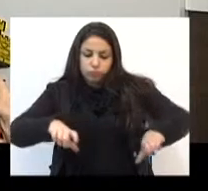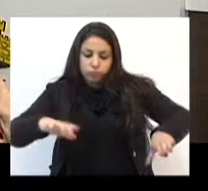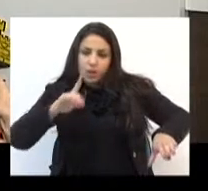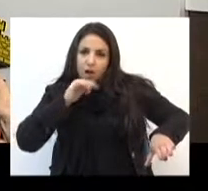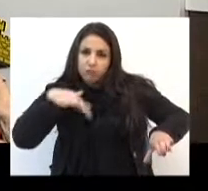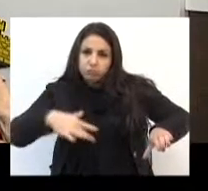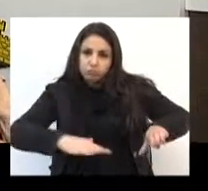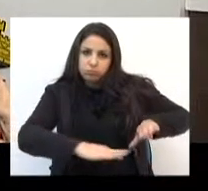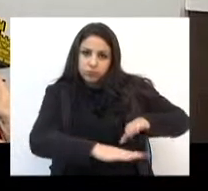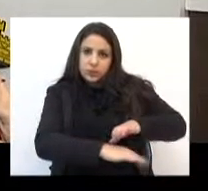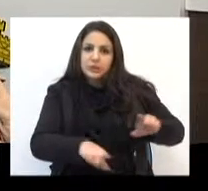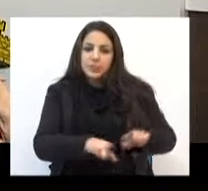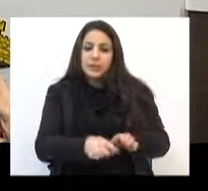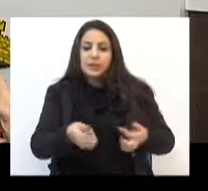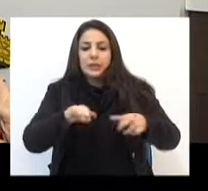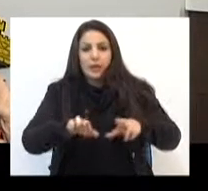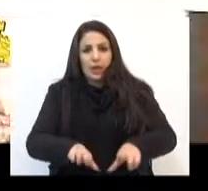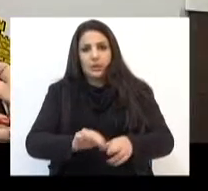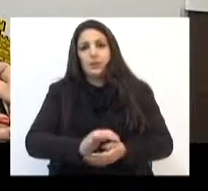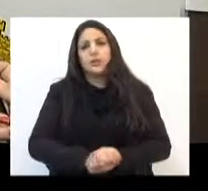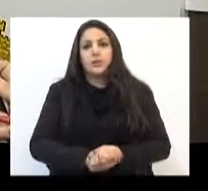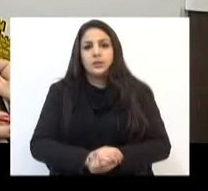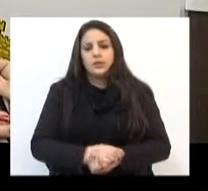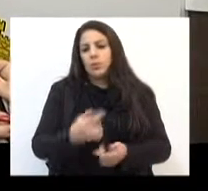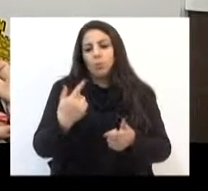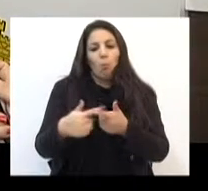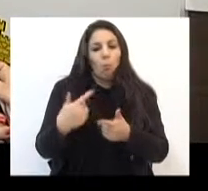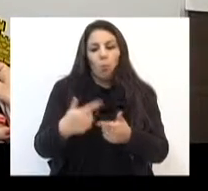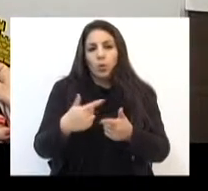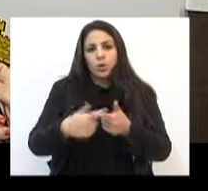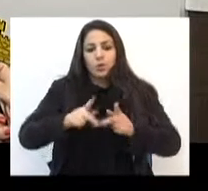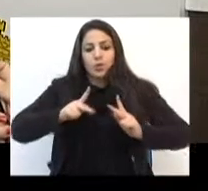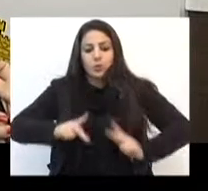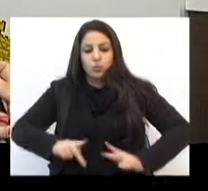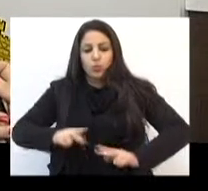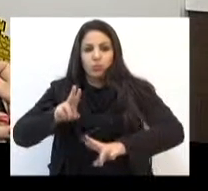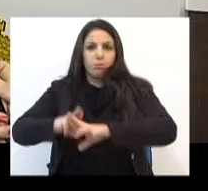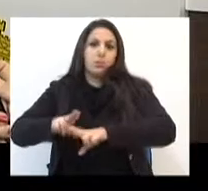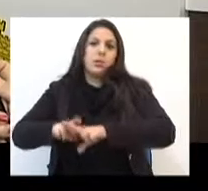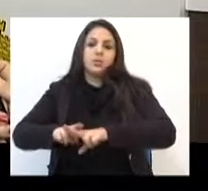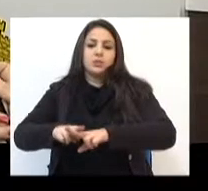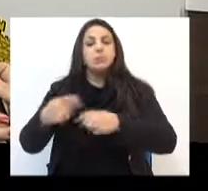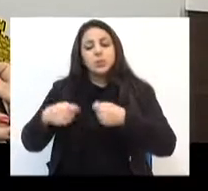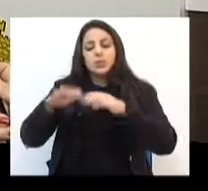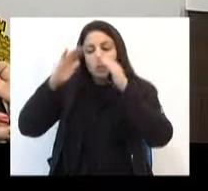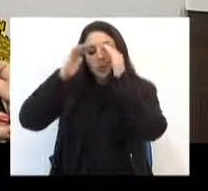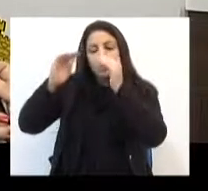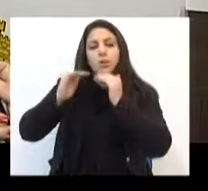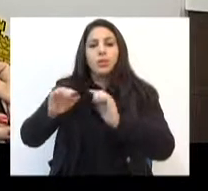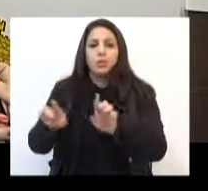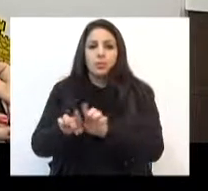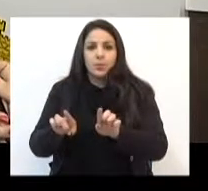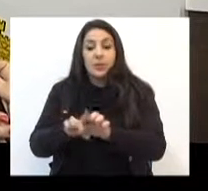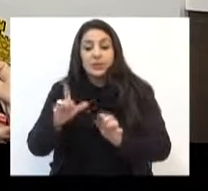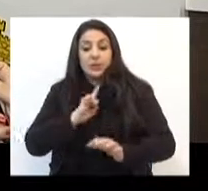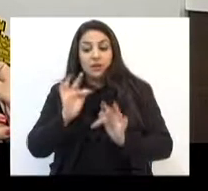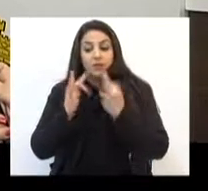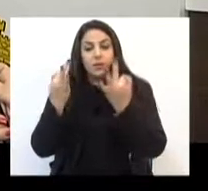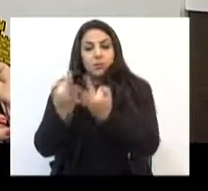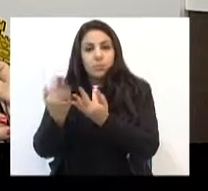Corsã sofreu um reajuste de 70%. Com isso, os recursos do fundo compartilhado também vão